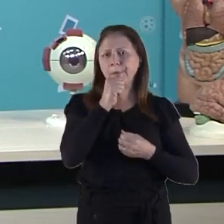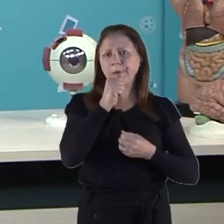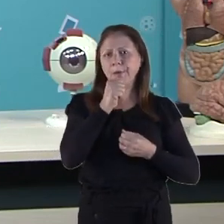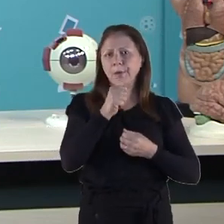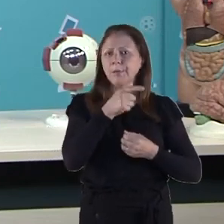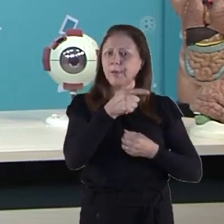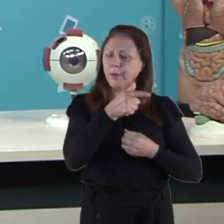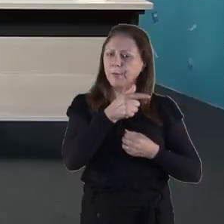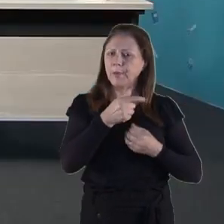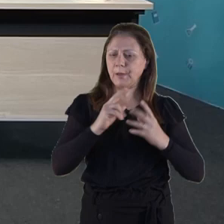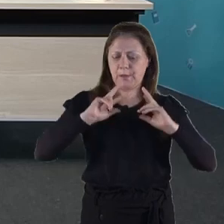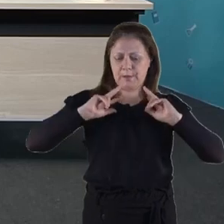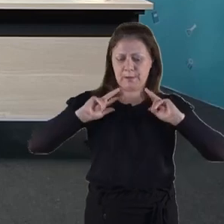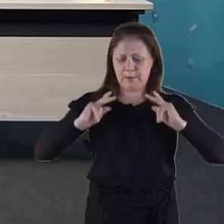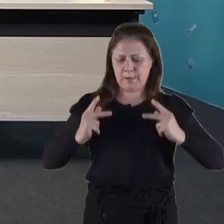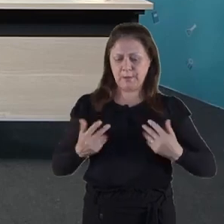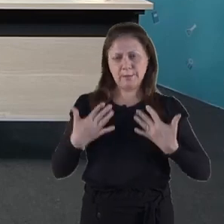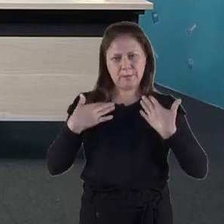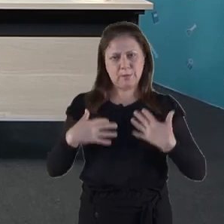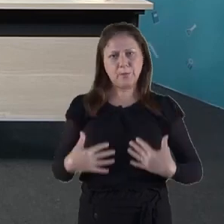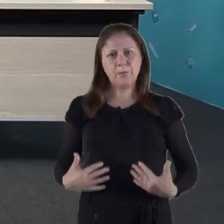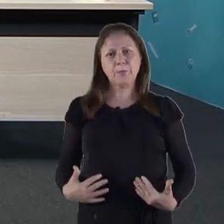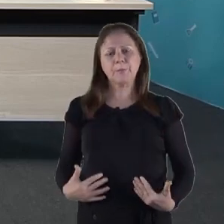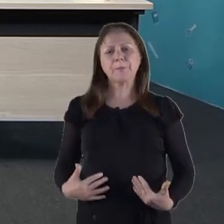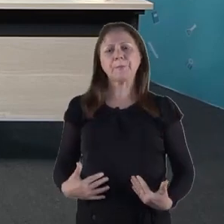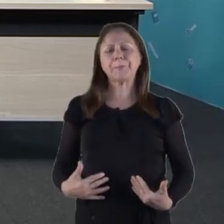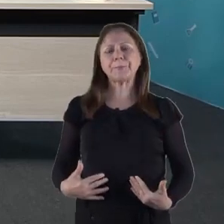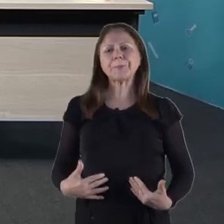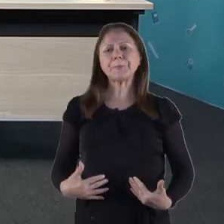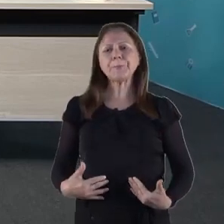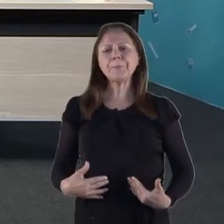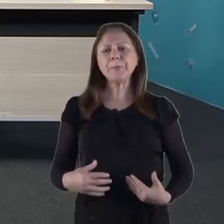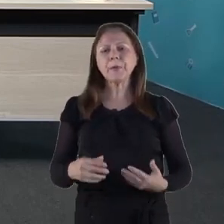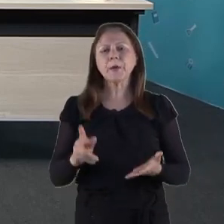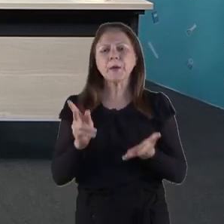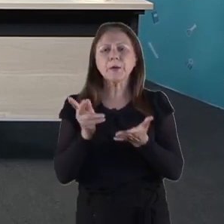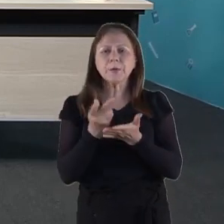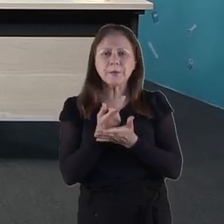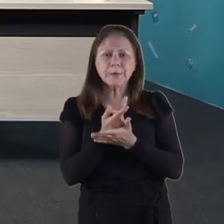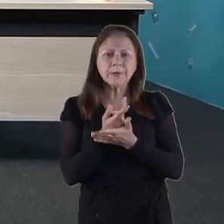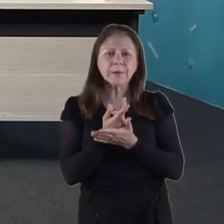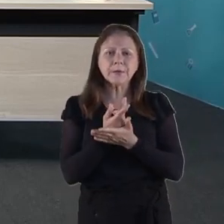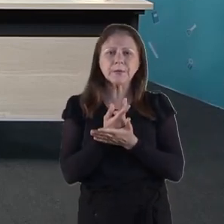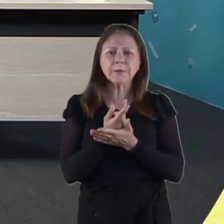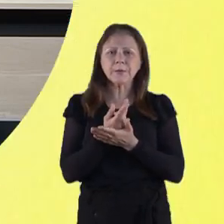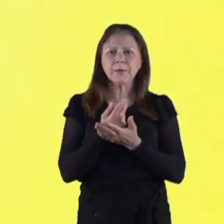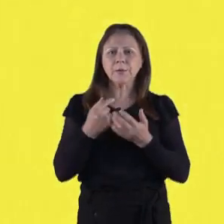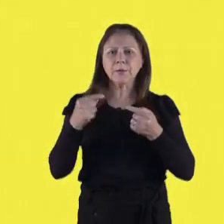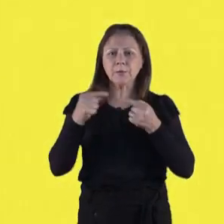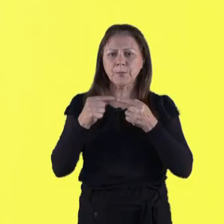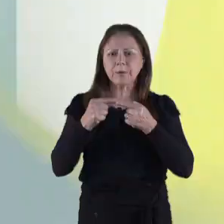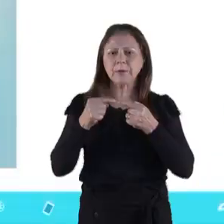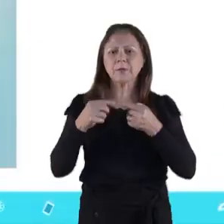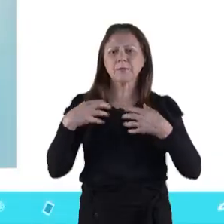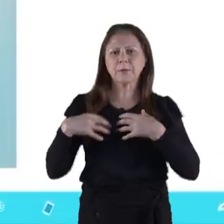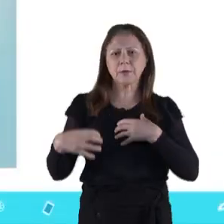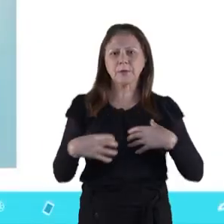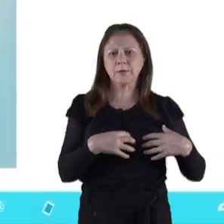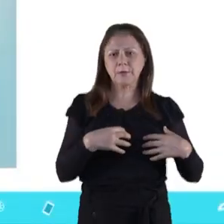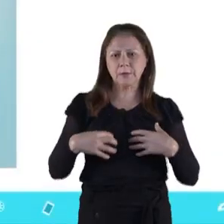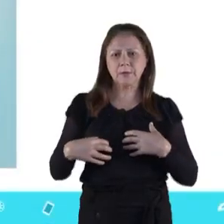a máquina humana. Então vamos ver como é que acontece o consumo de água de acordo com cada órgão do nosso corpo. Veja